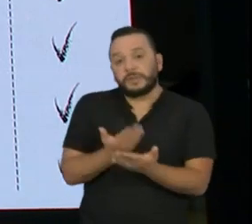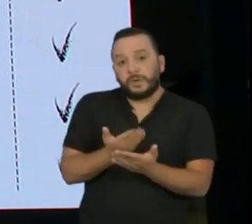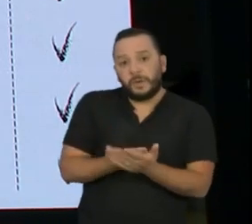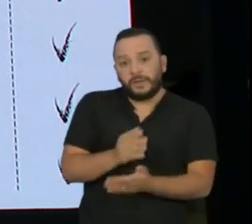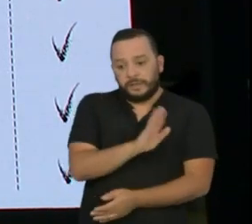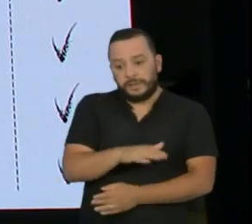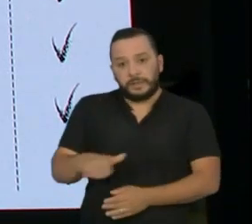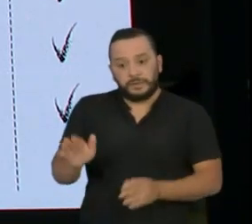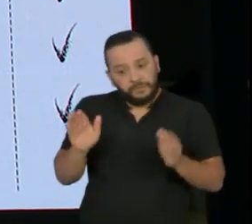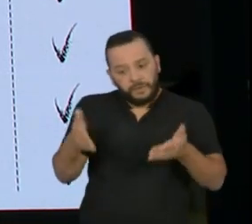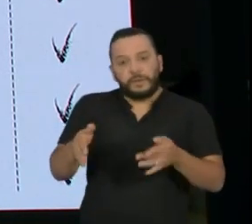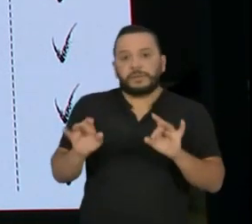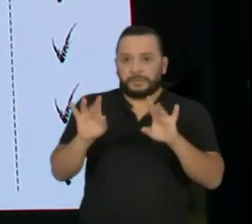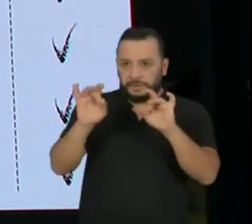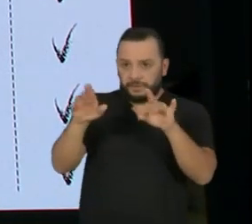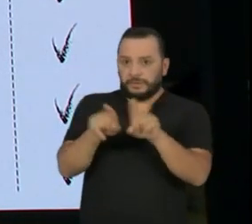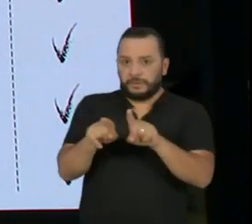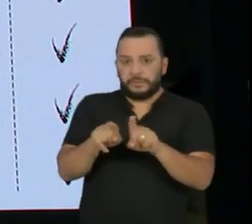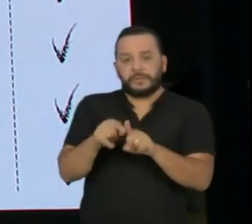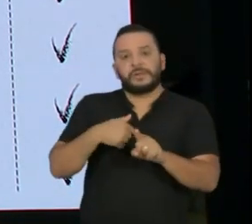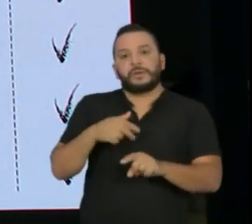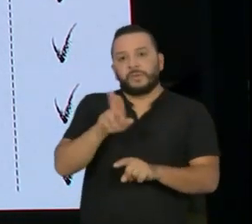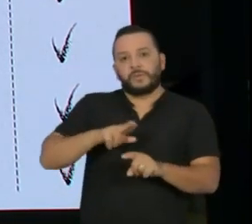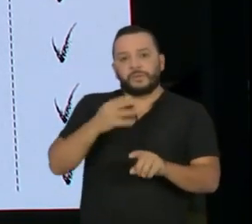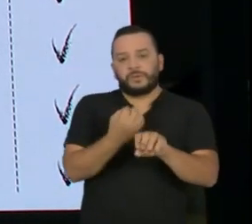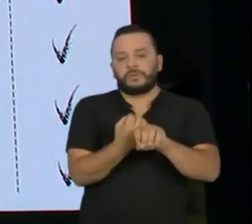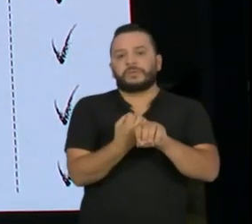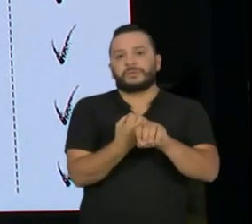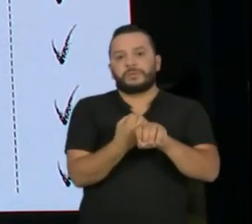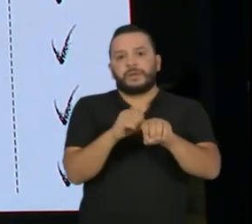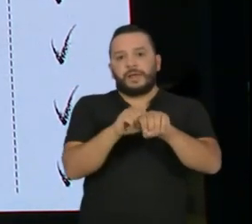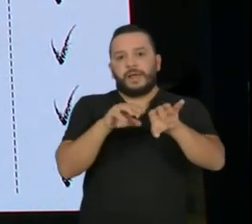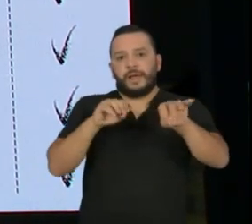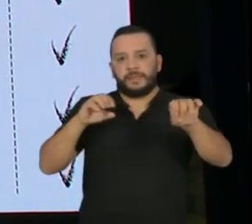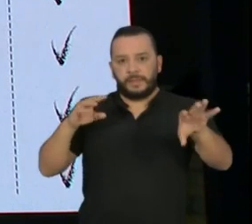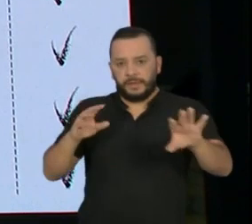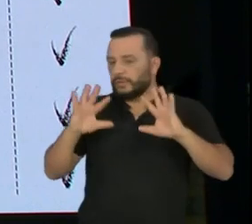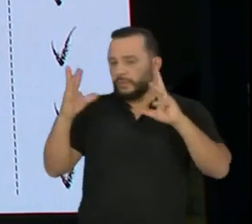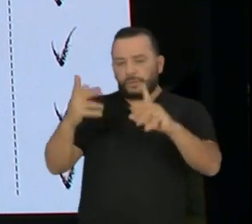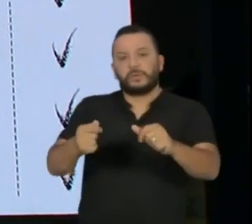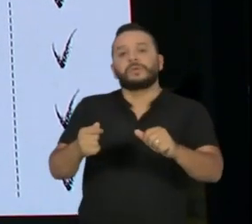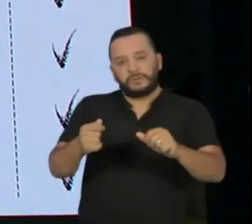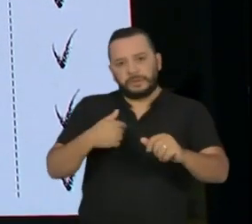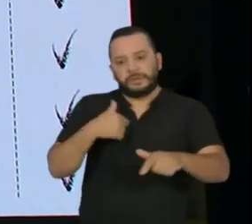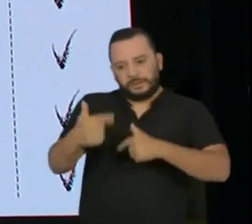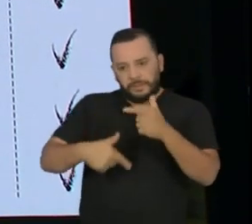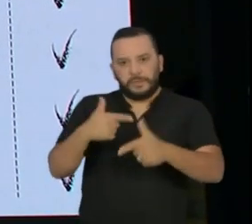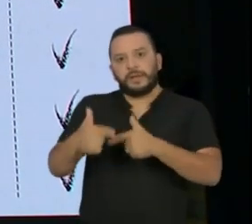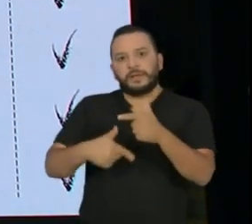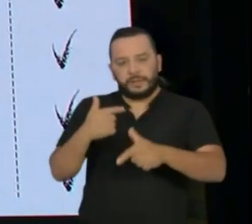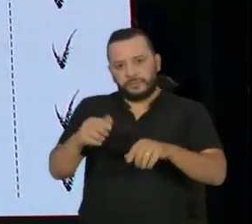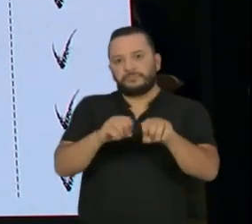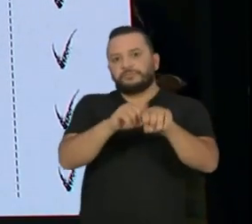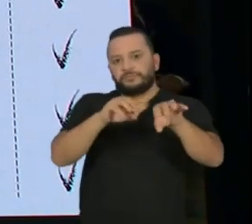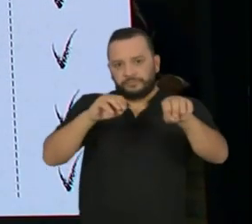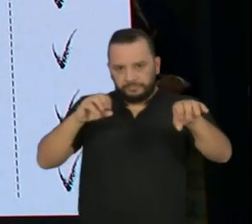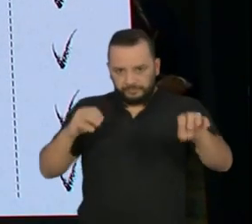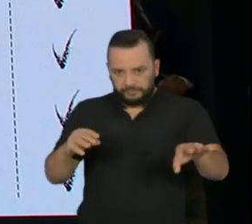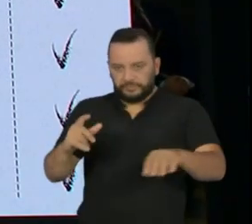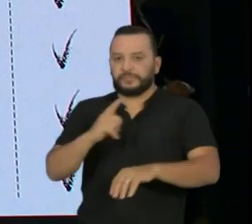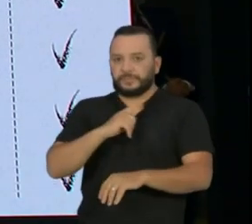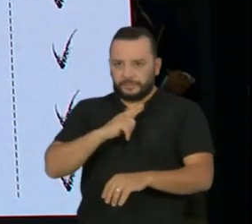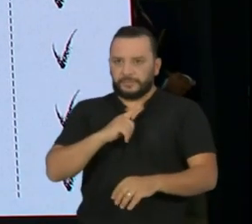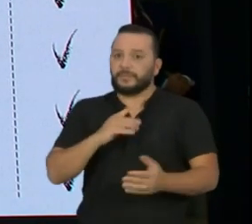forma especial. O uso do ensino remoto, todos estão trabalhando com o ensino remoto em todos os lugares. Nós já